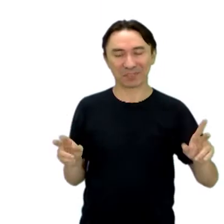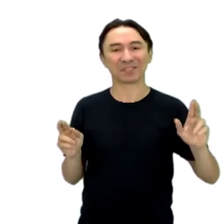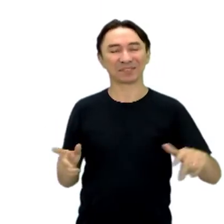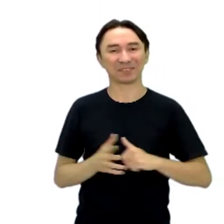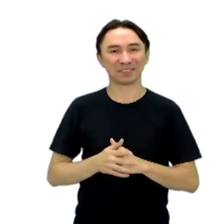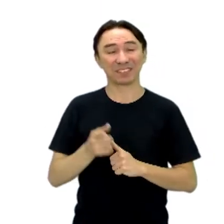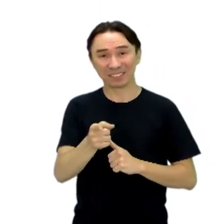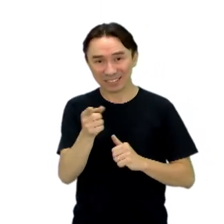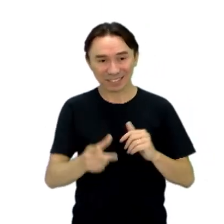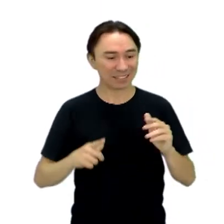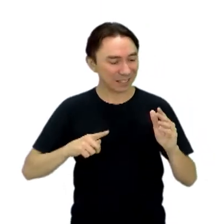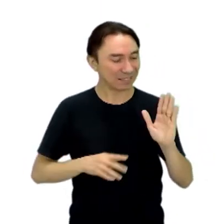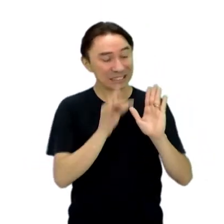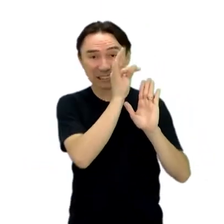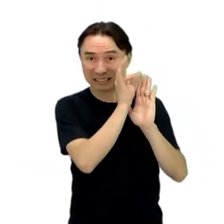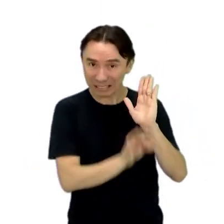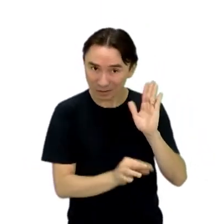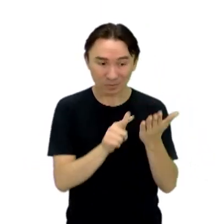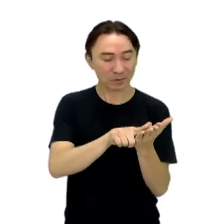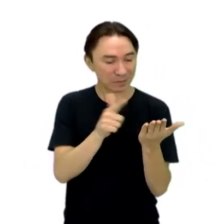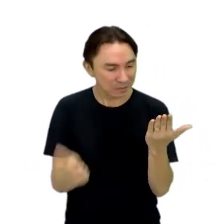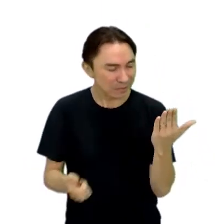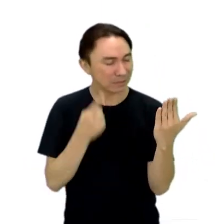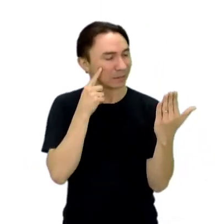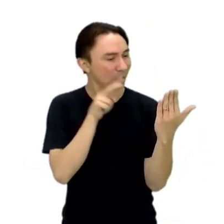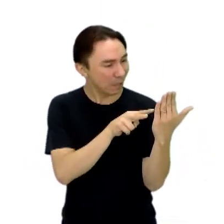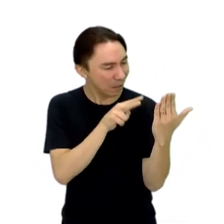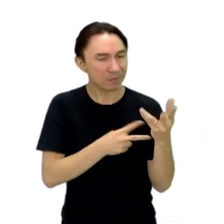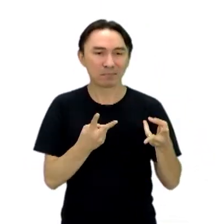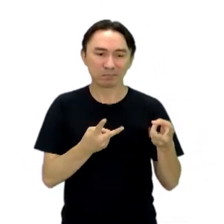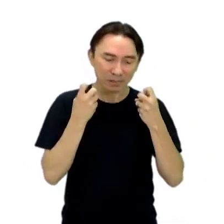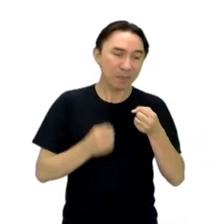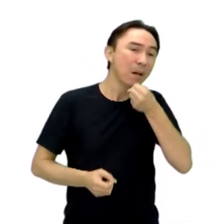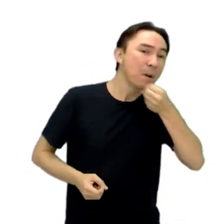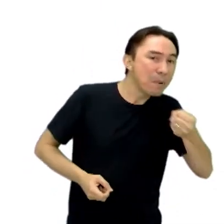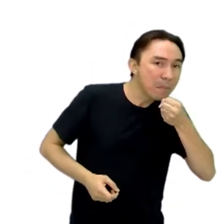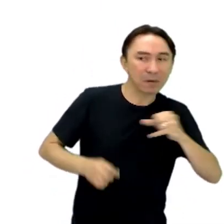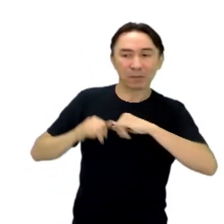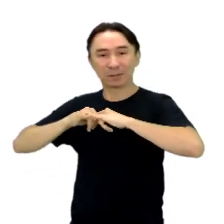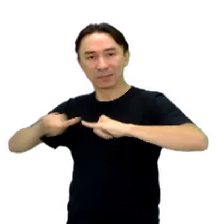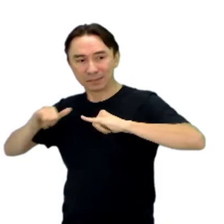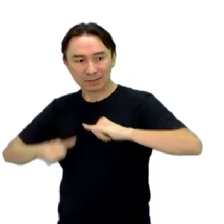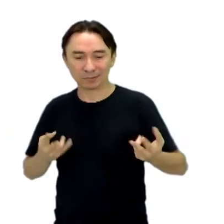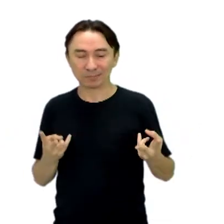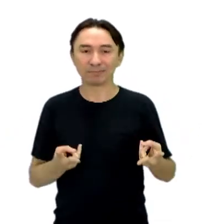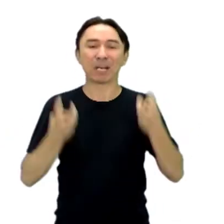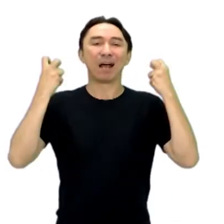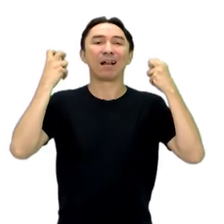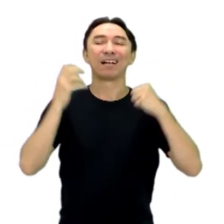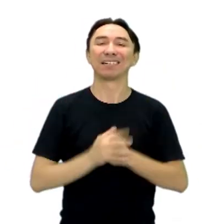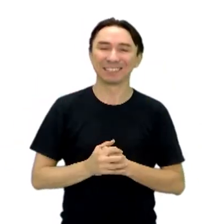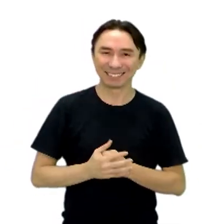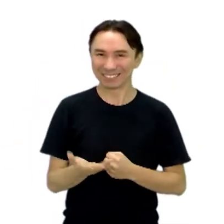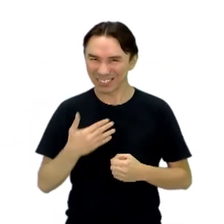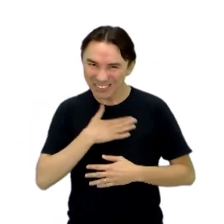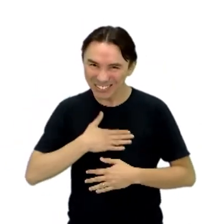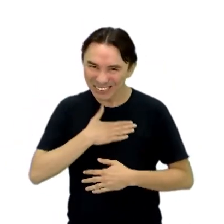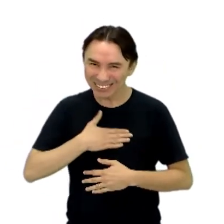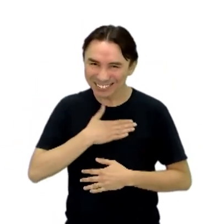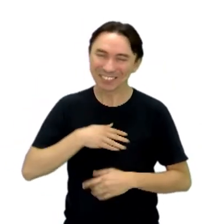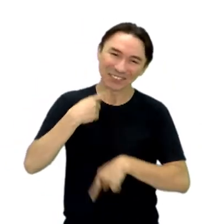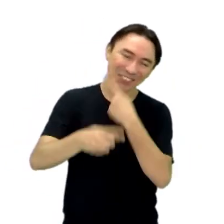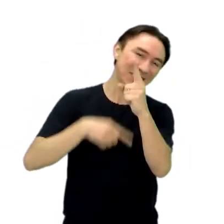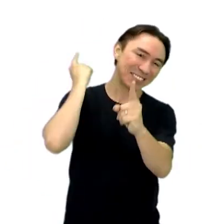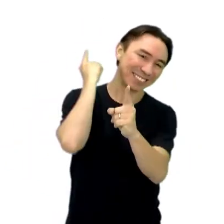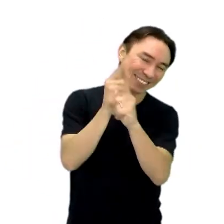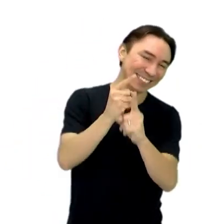texto jornalístico, vai perceber exatamente o que é reportagem e o que é notícia. Espero que você tenha gostado dessa aula. A gente se vê por